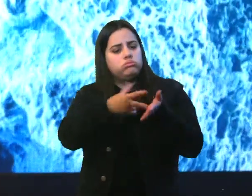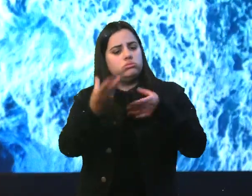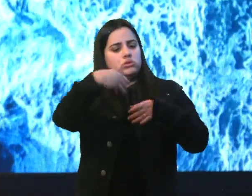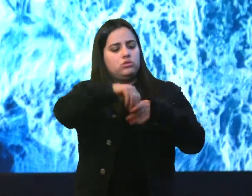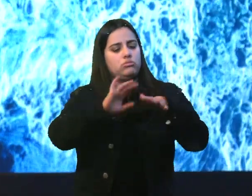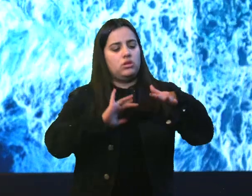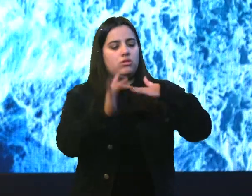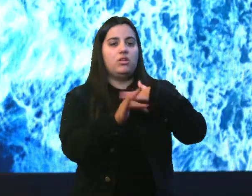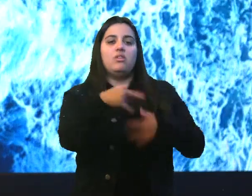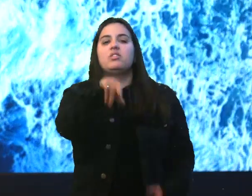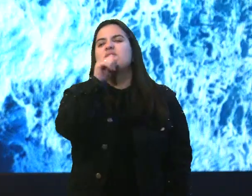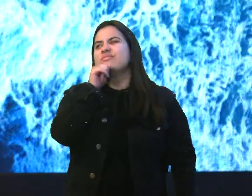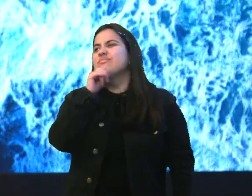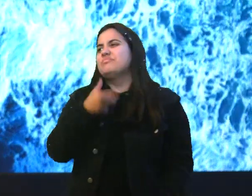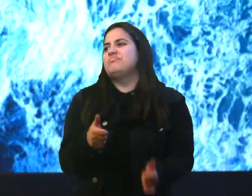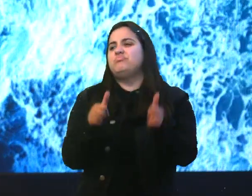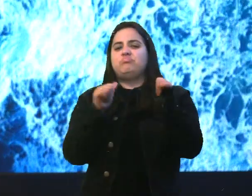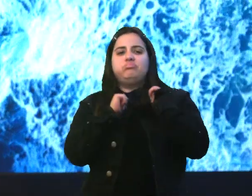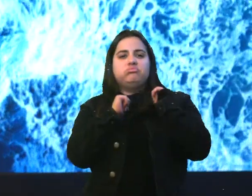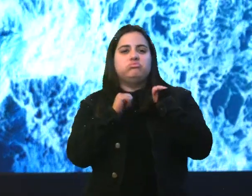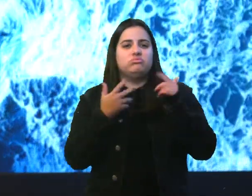e você ainda não fez.